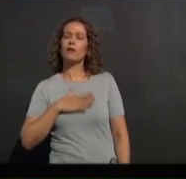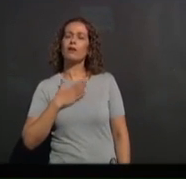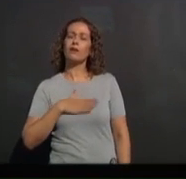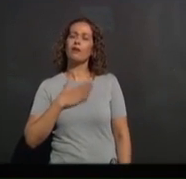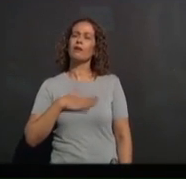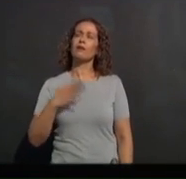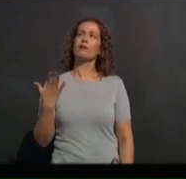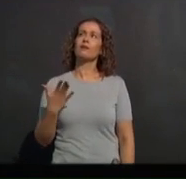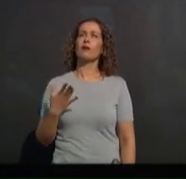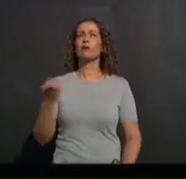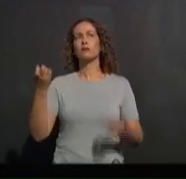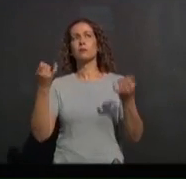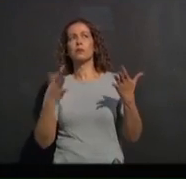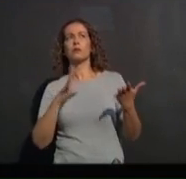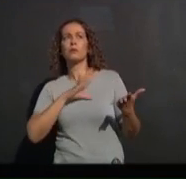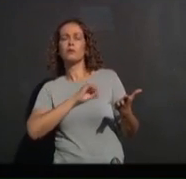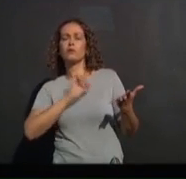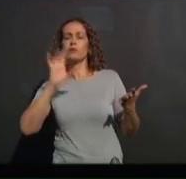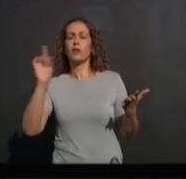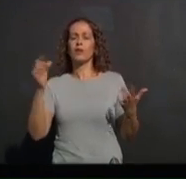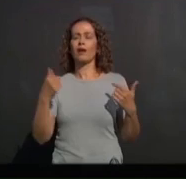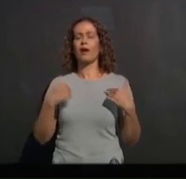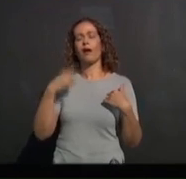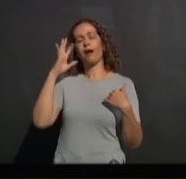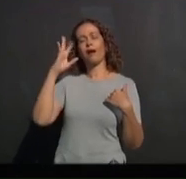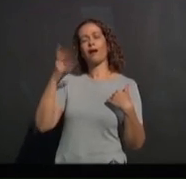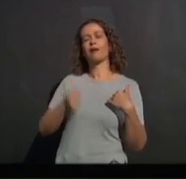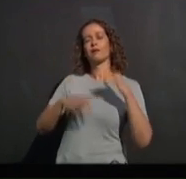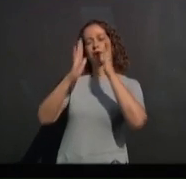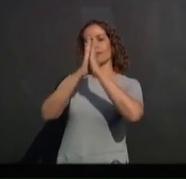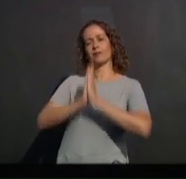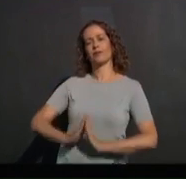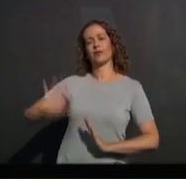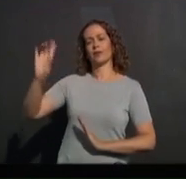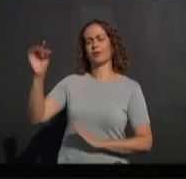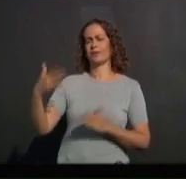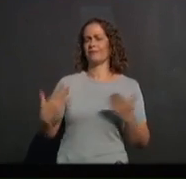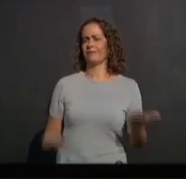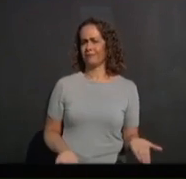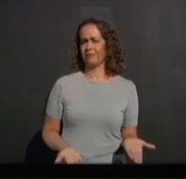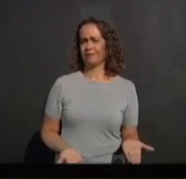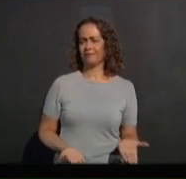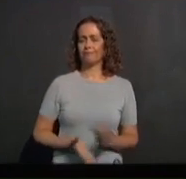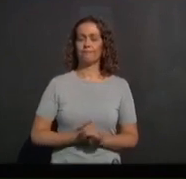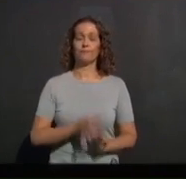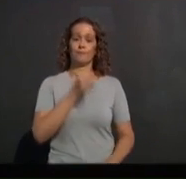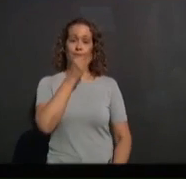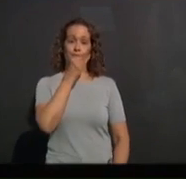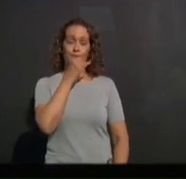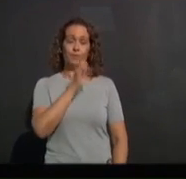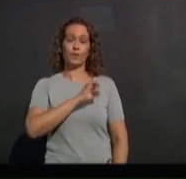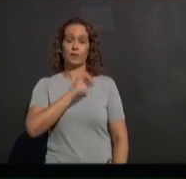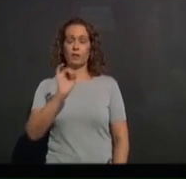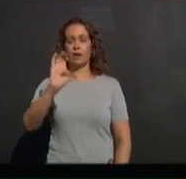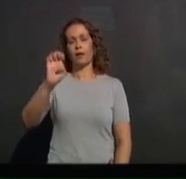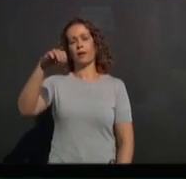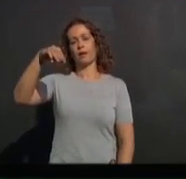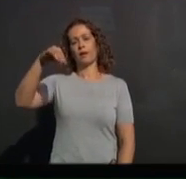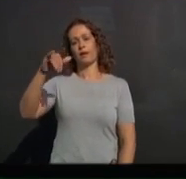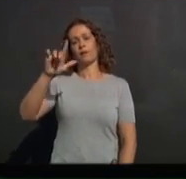fala do amor de Deus. Deixa eu te explicar uma coisa aqui. Está ali a Emily sentada. Eu sou igual a Deus. Sabe como é que eu sou?